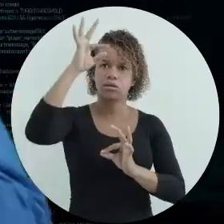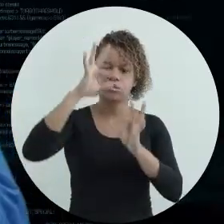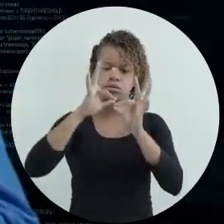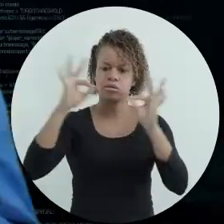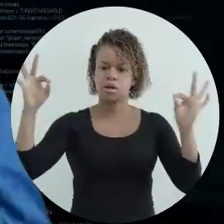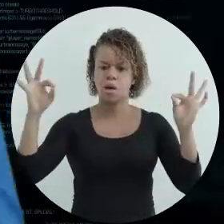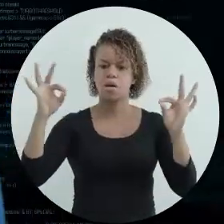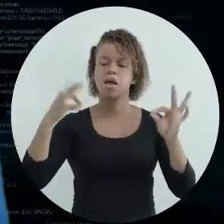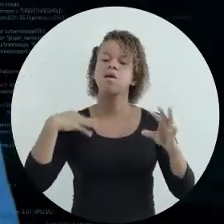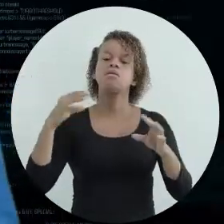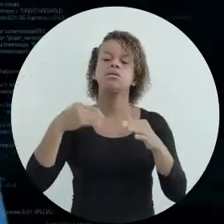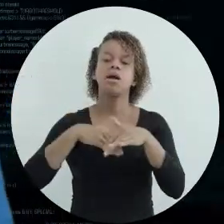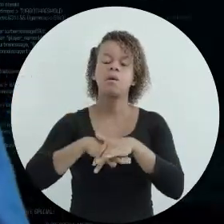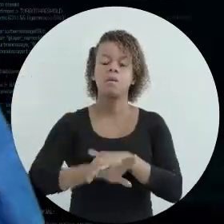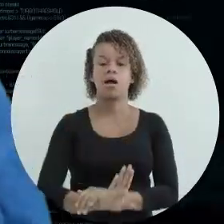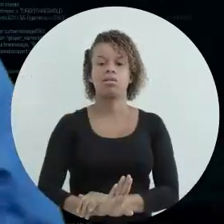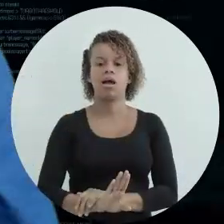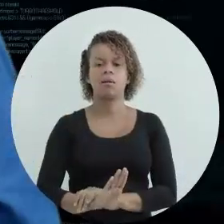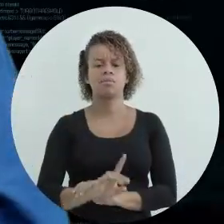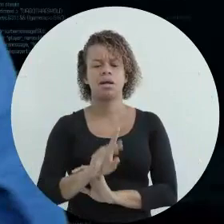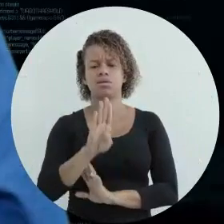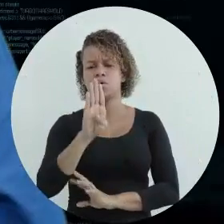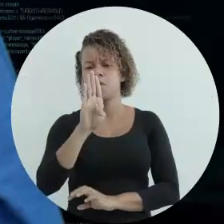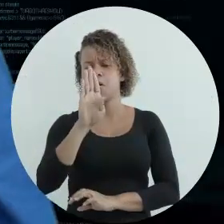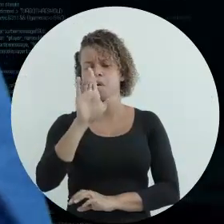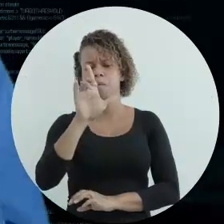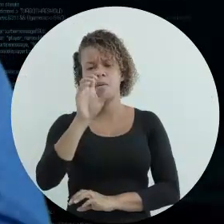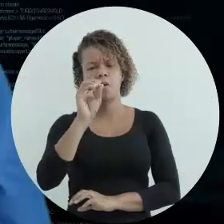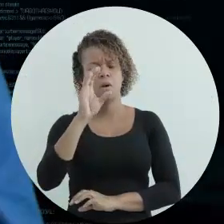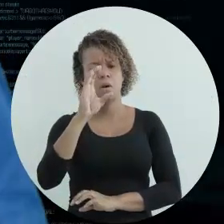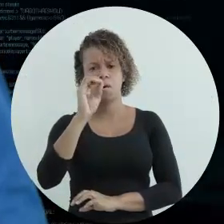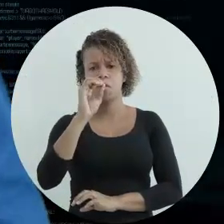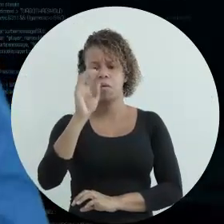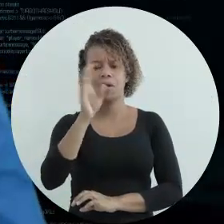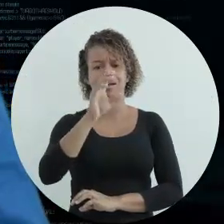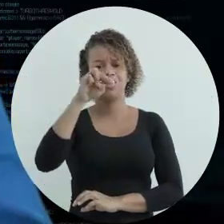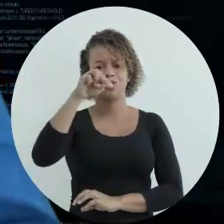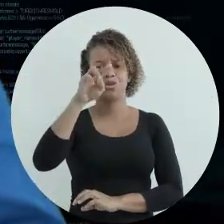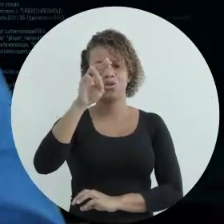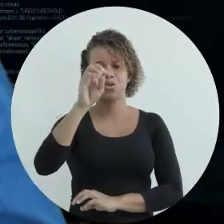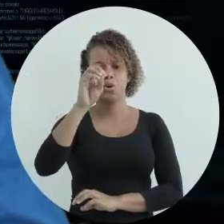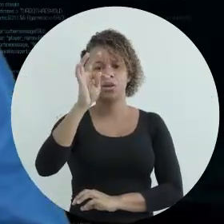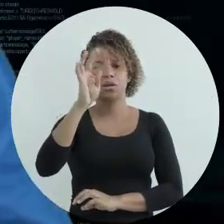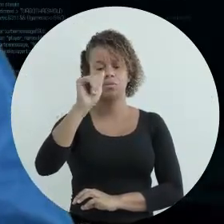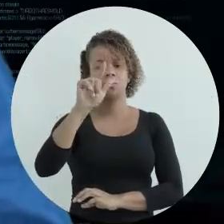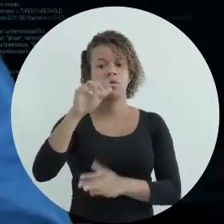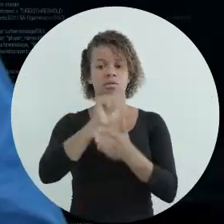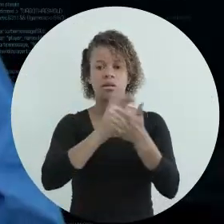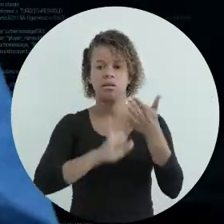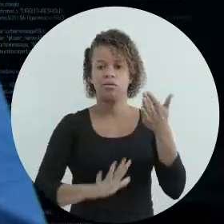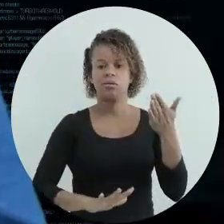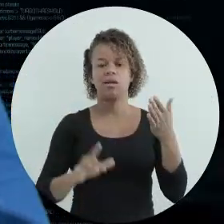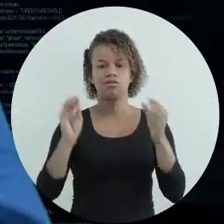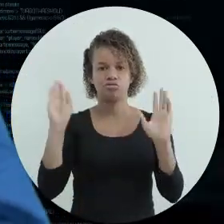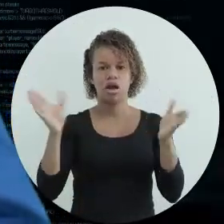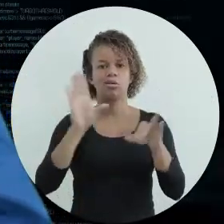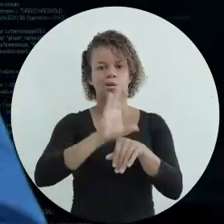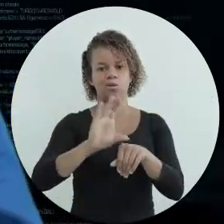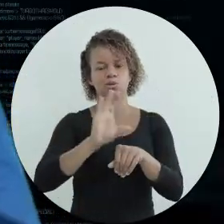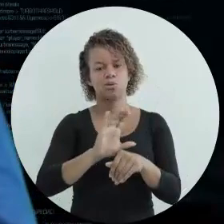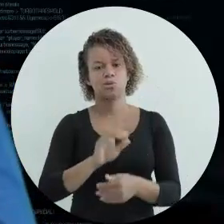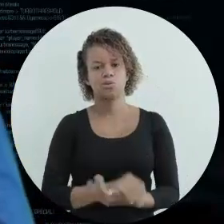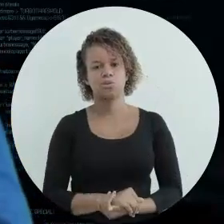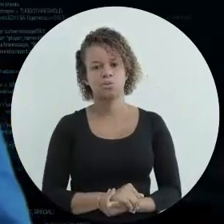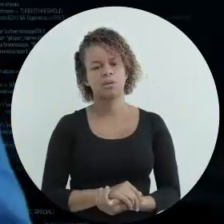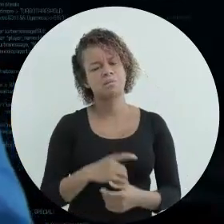Mas o bloco de notas já está de bom tamanho para você fazer os exercícios básicos aqui do nosso curso, certo? Mas existem